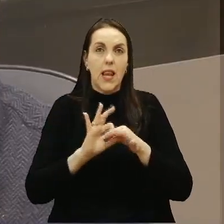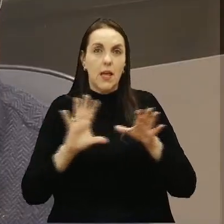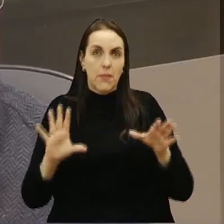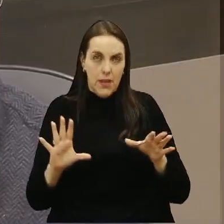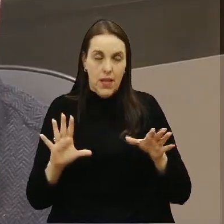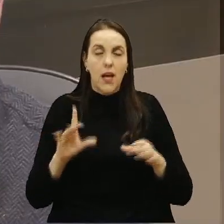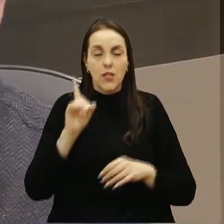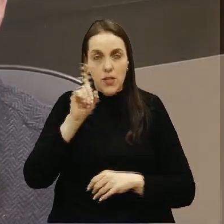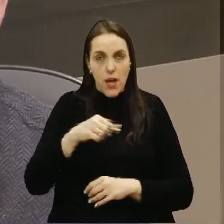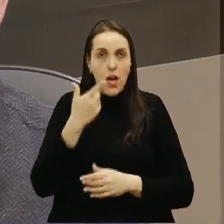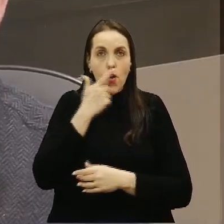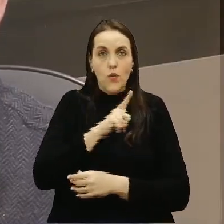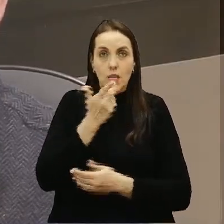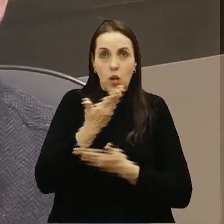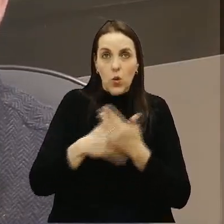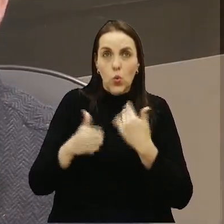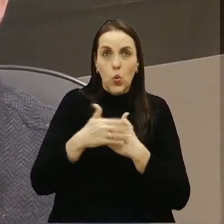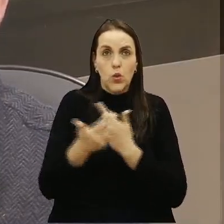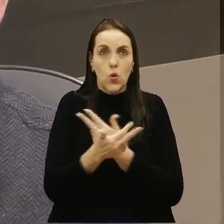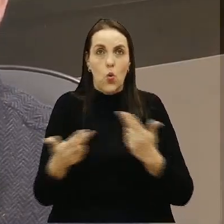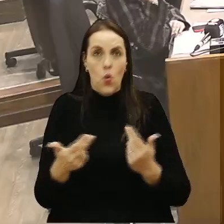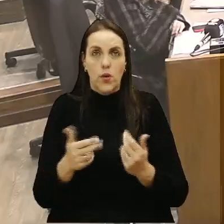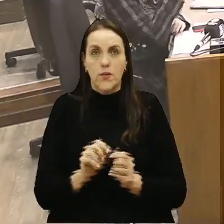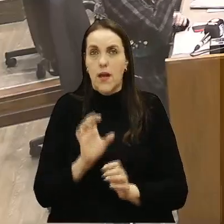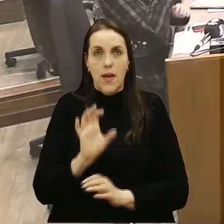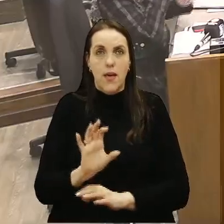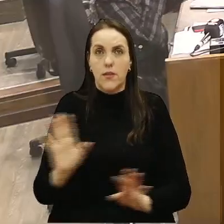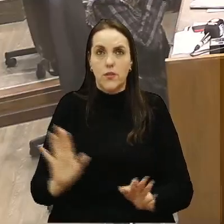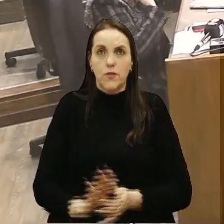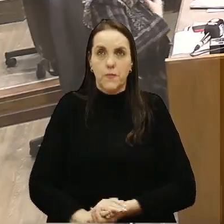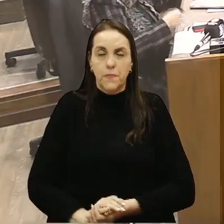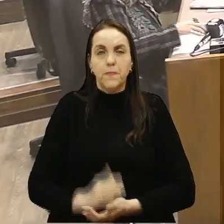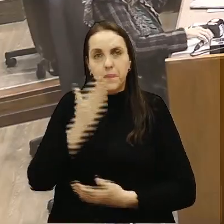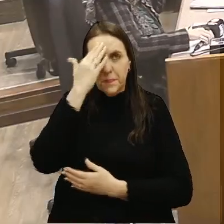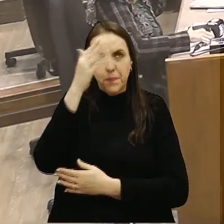dela, a gente consegue todas as outras coisas. Seria isso. Obrigado, vereador Iago. Vereadora Daiane Mello.